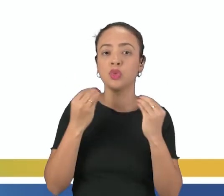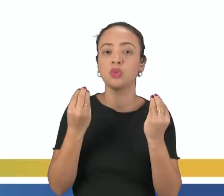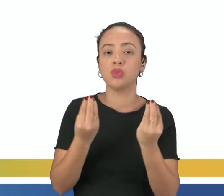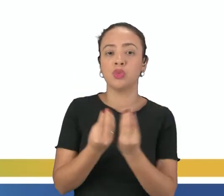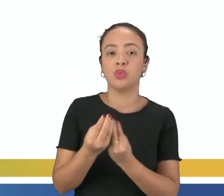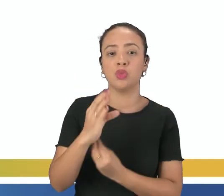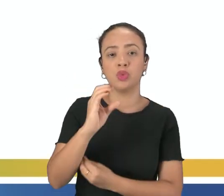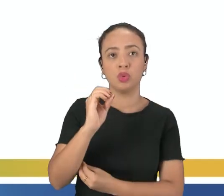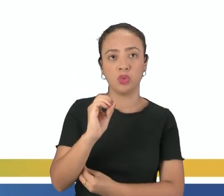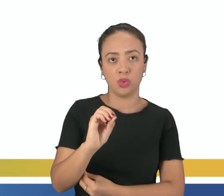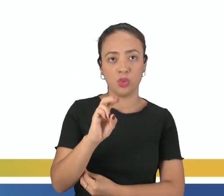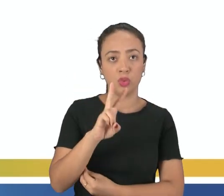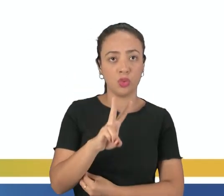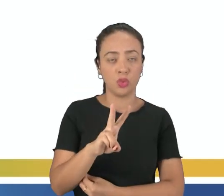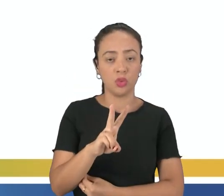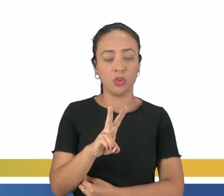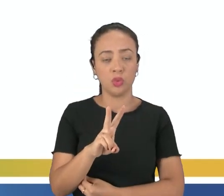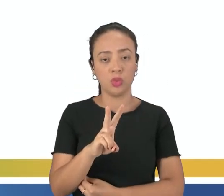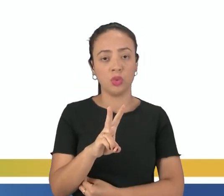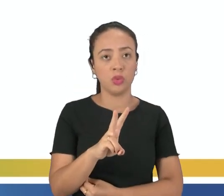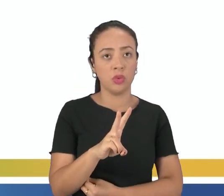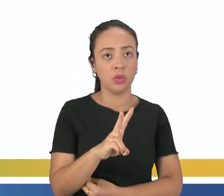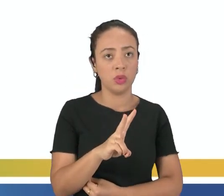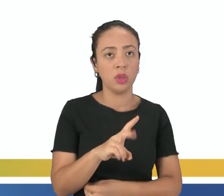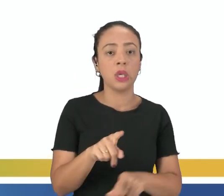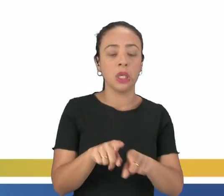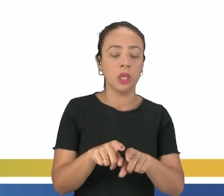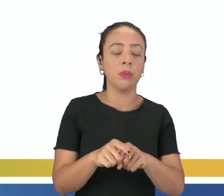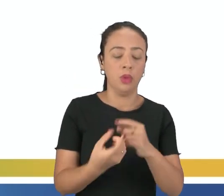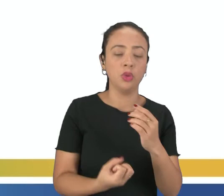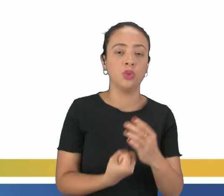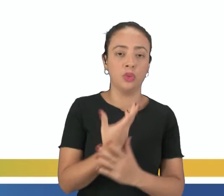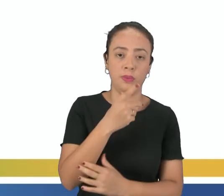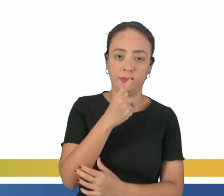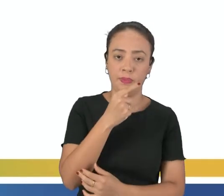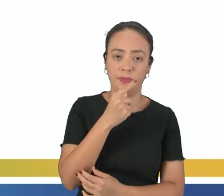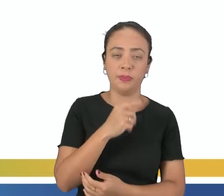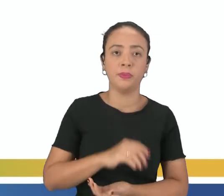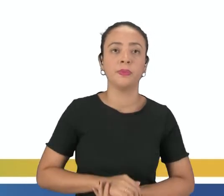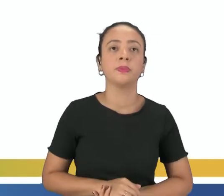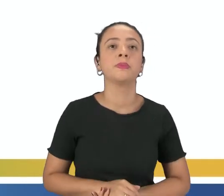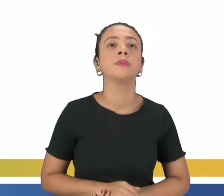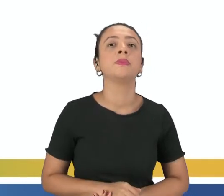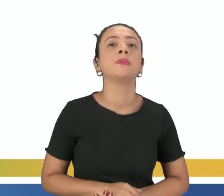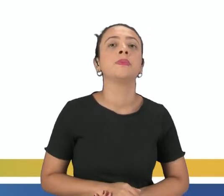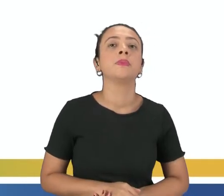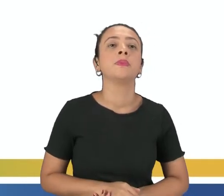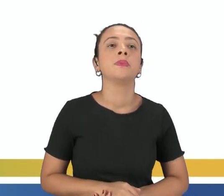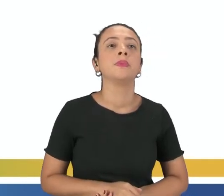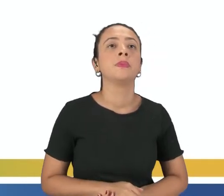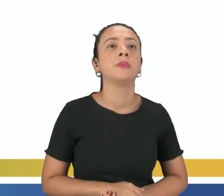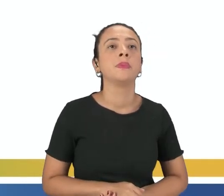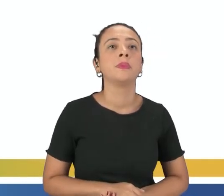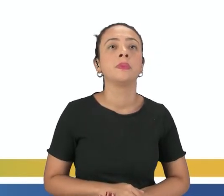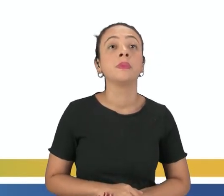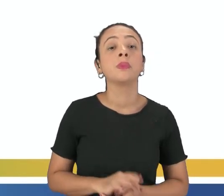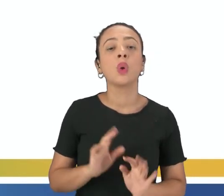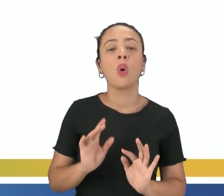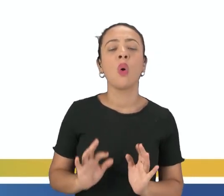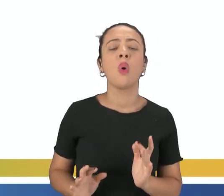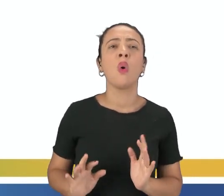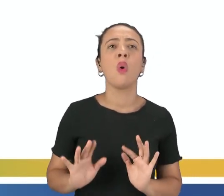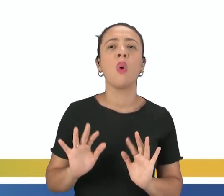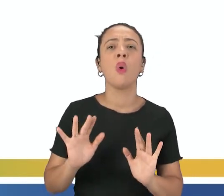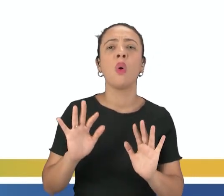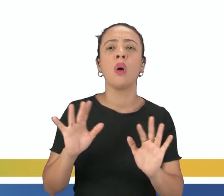produto as substâncias CO2, que é o gás carbônico, e a água, ok?